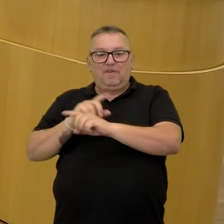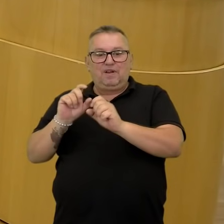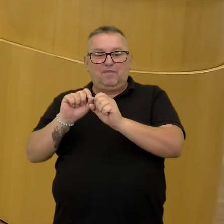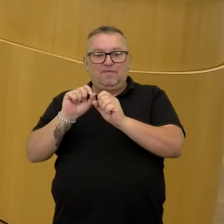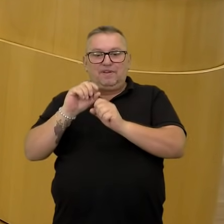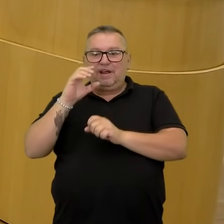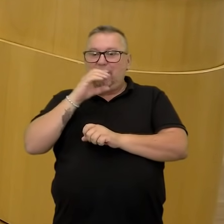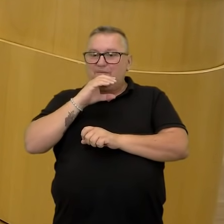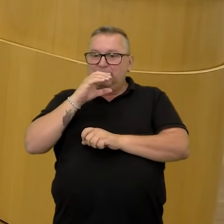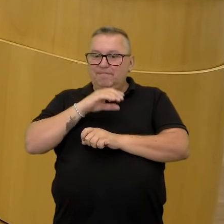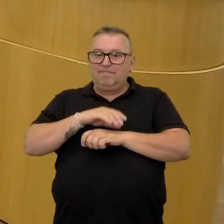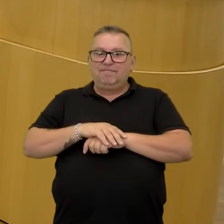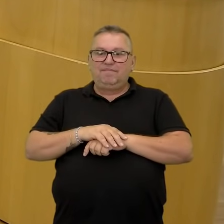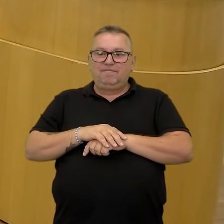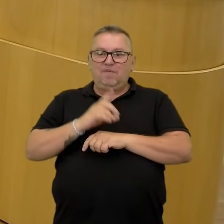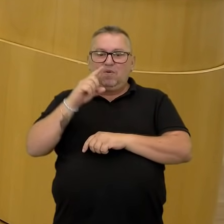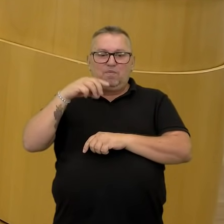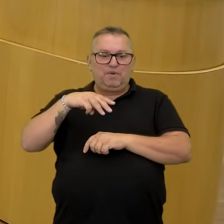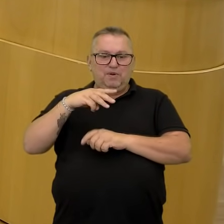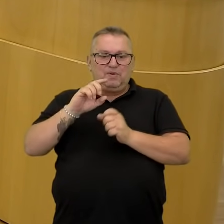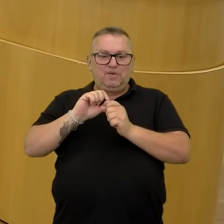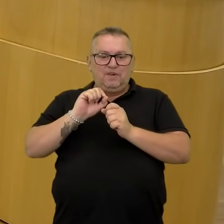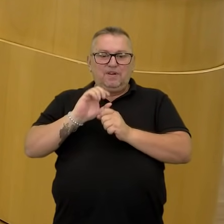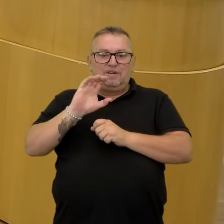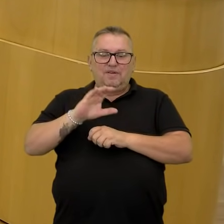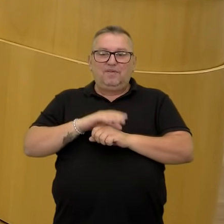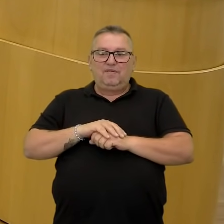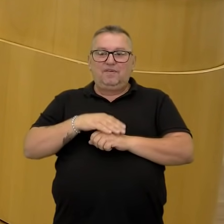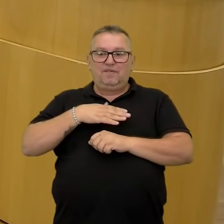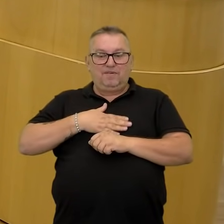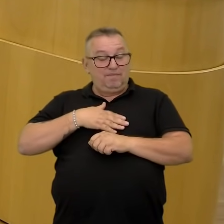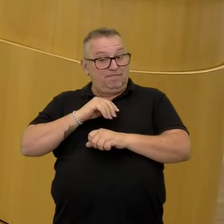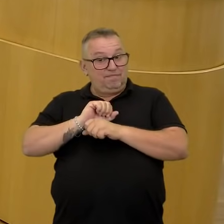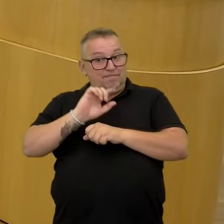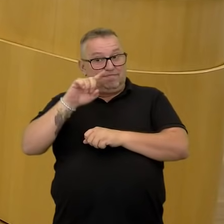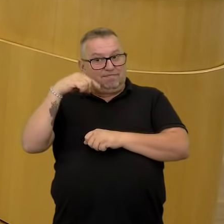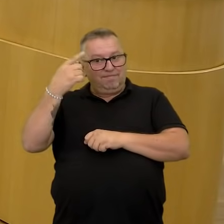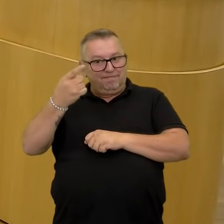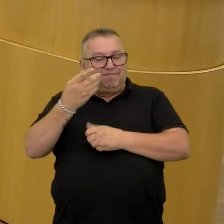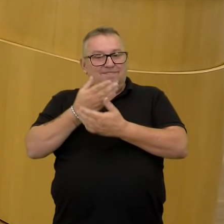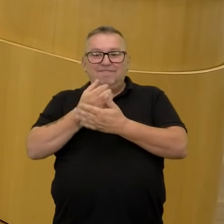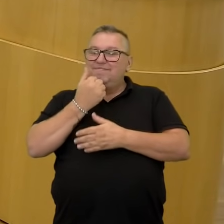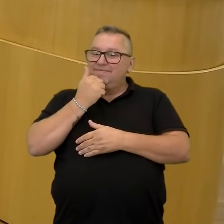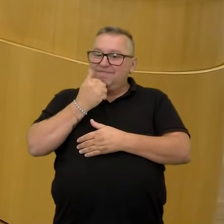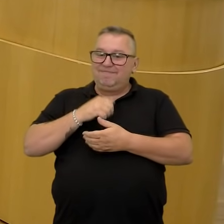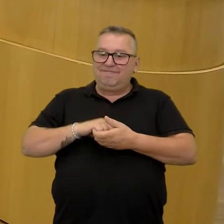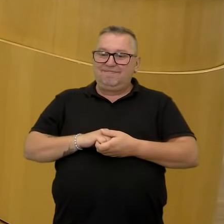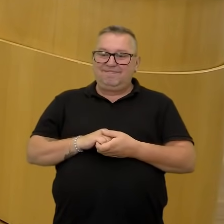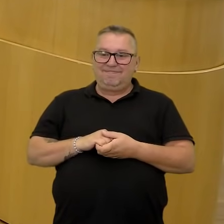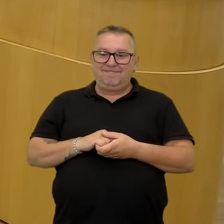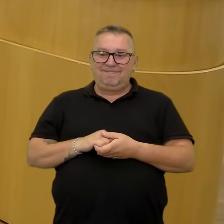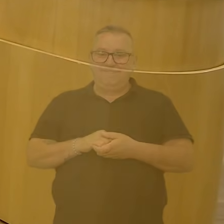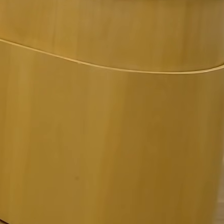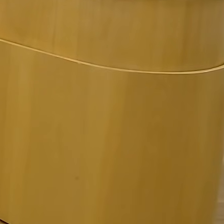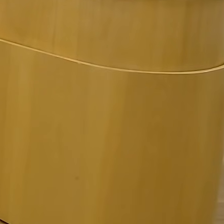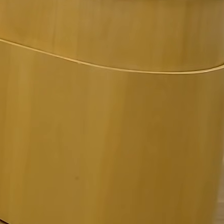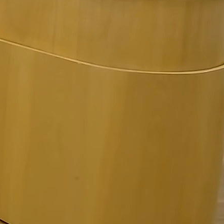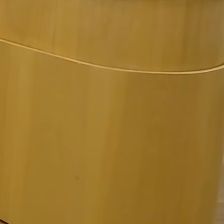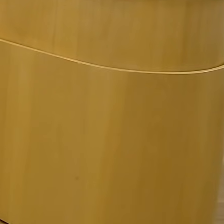fazer isso rapidinho não custa nada um minutinho faz isso aí a gente aguarda na próxima mais aula de ciências para gente